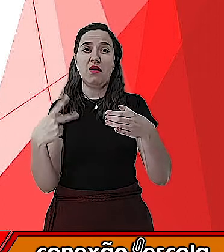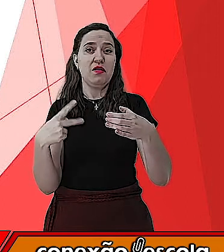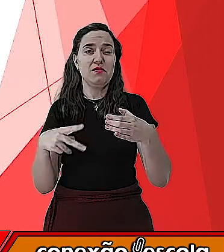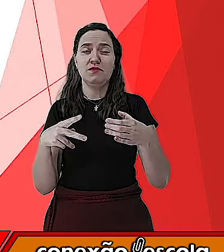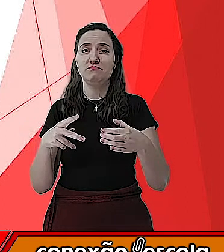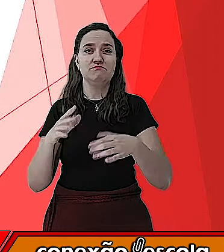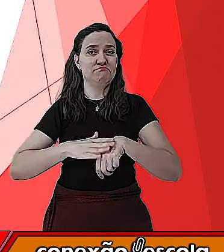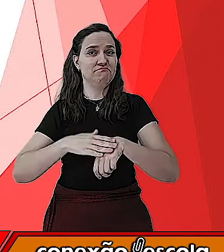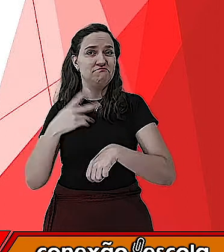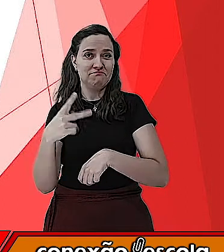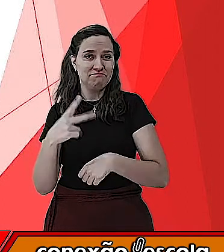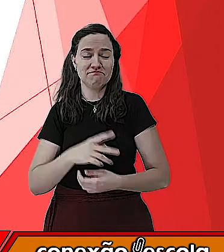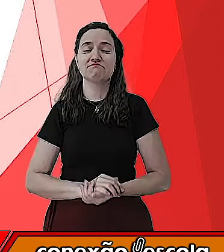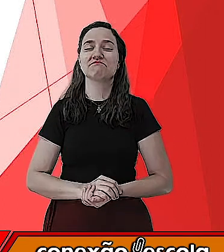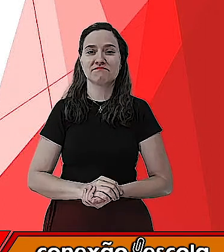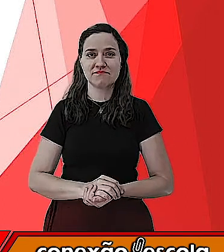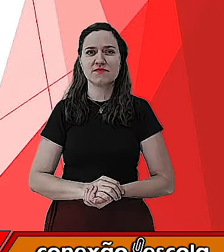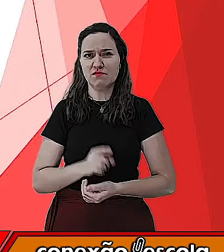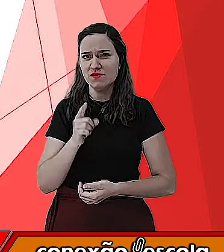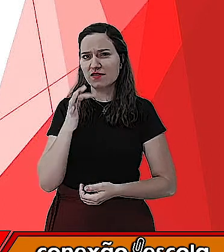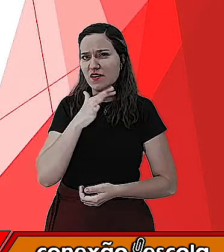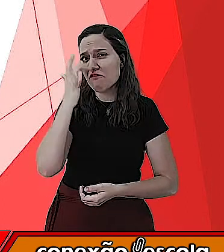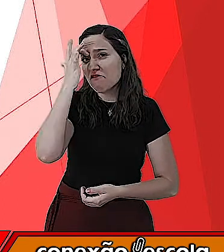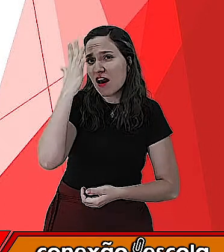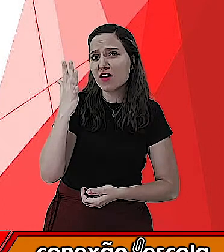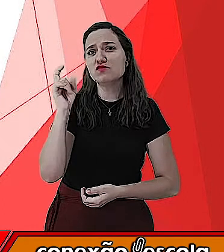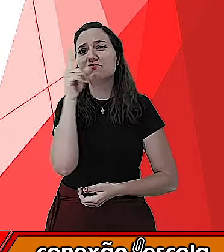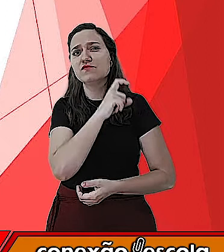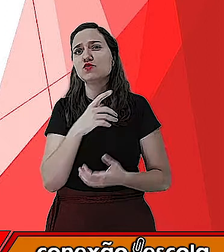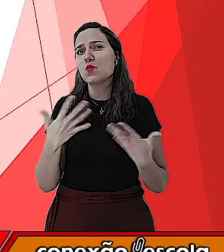mecânica. Você acha que facilitou ou não?